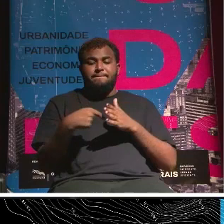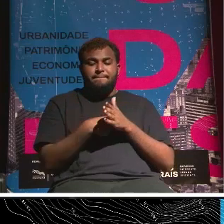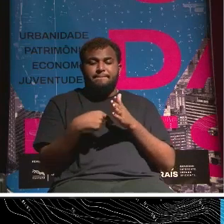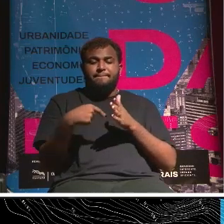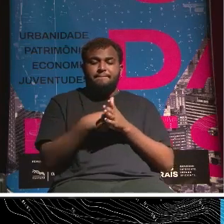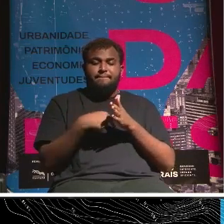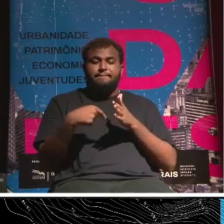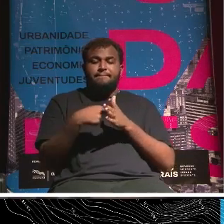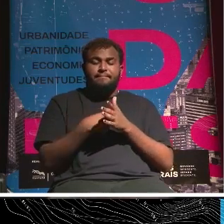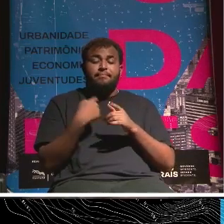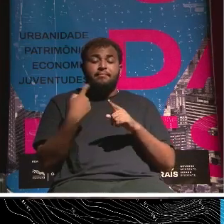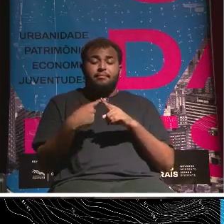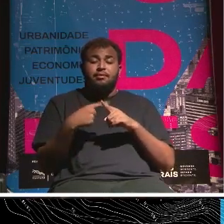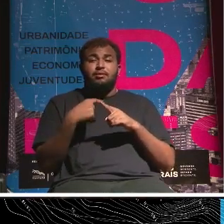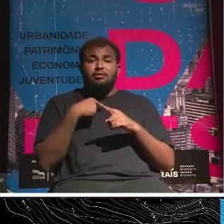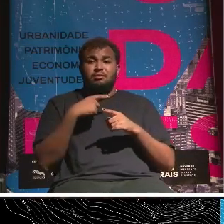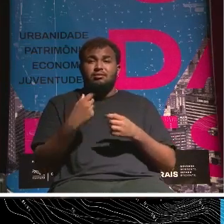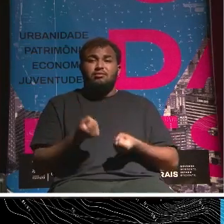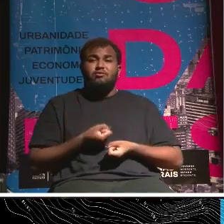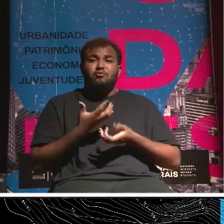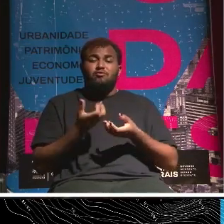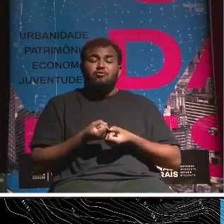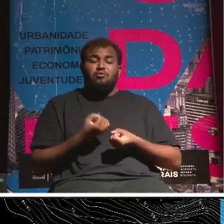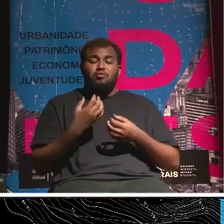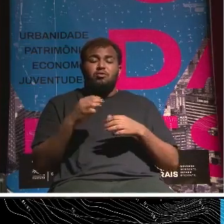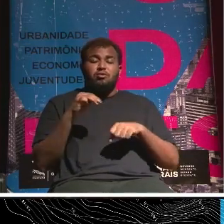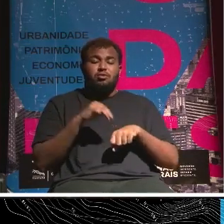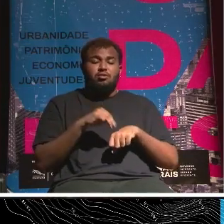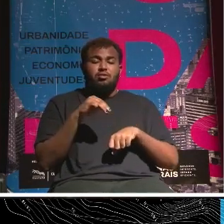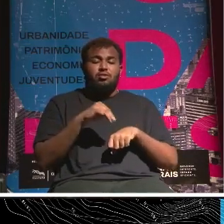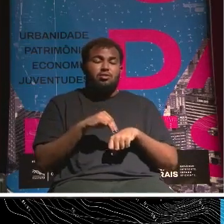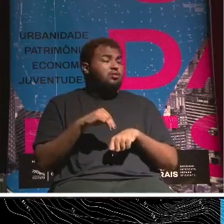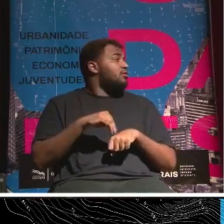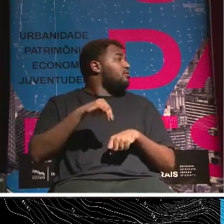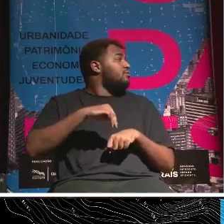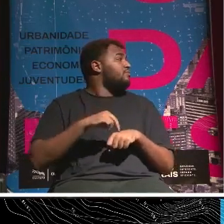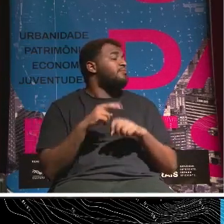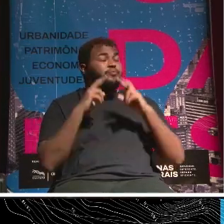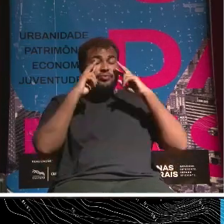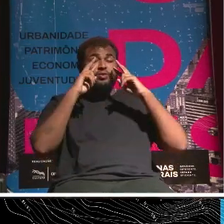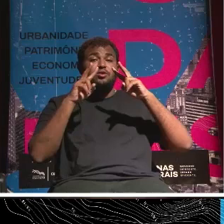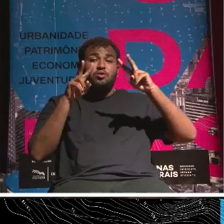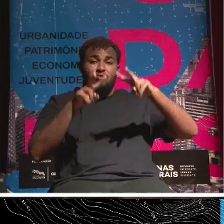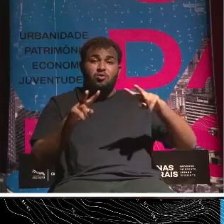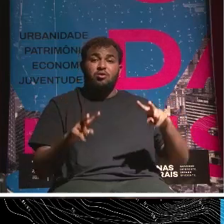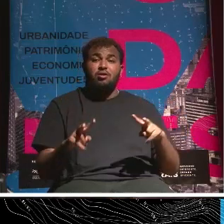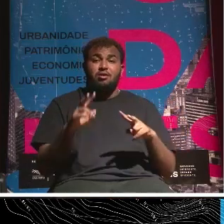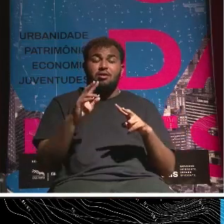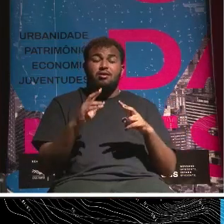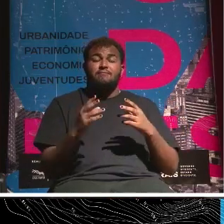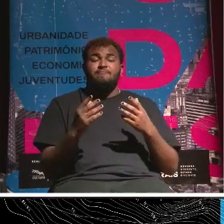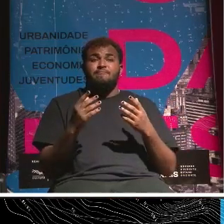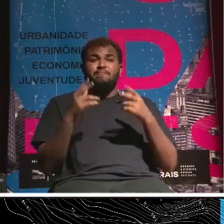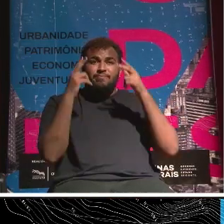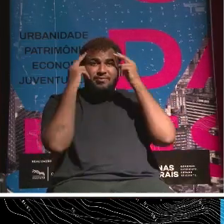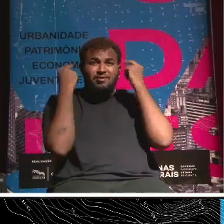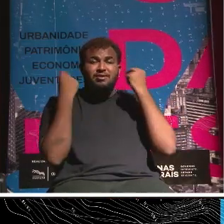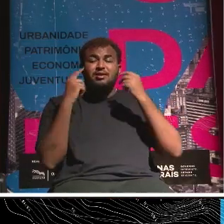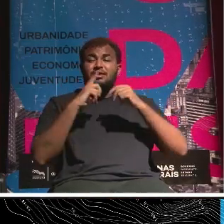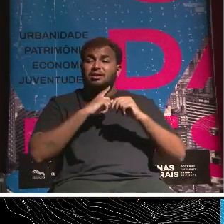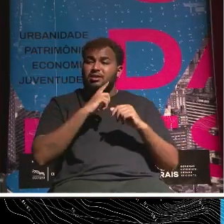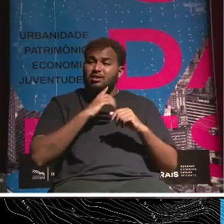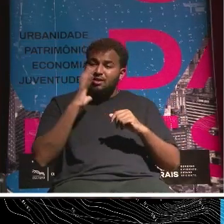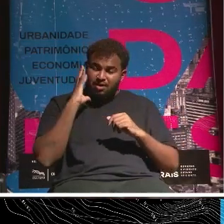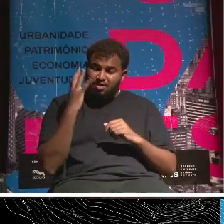eu teria fruto deste mestrado, deste olhar acadêmico mesmo, de que tem que dar um resultado, né? E o resultado que